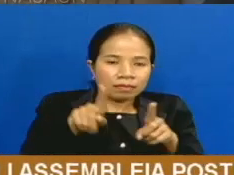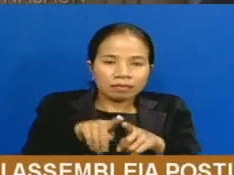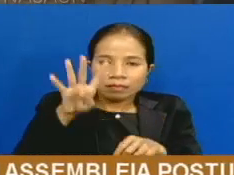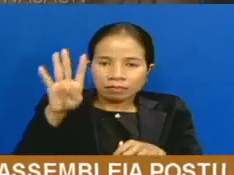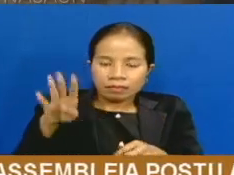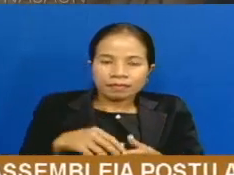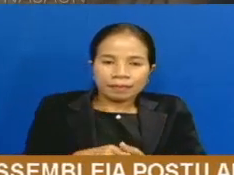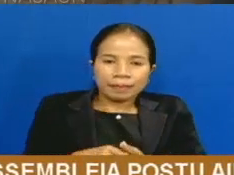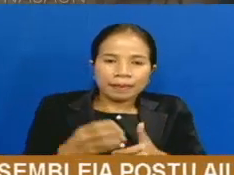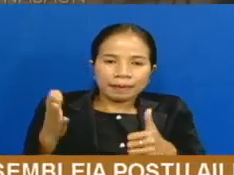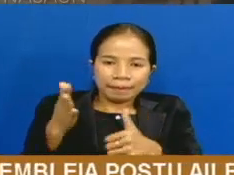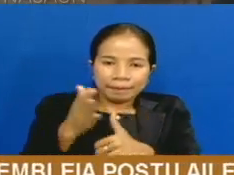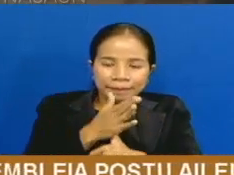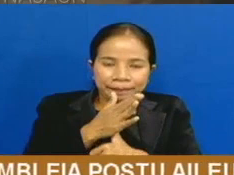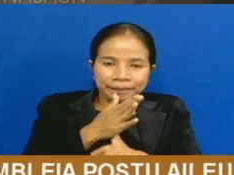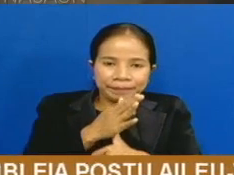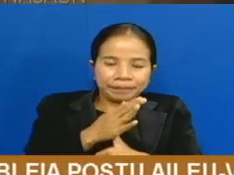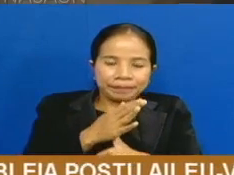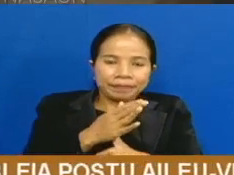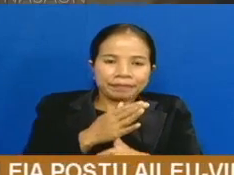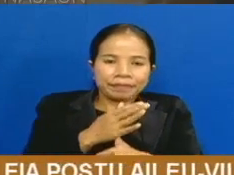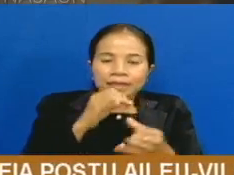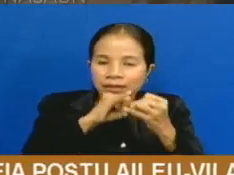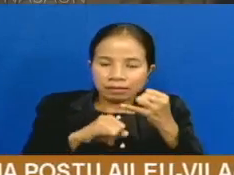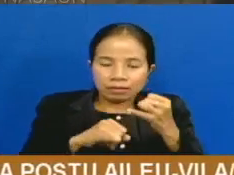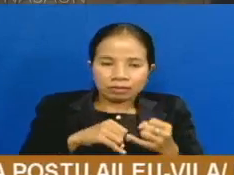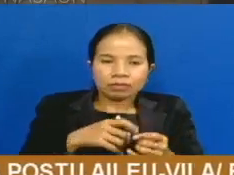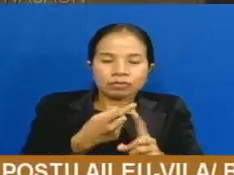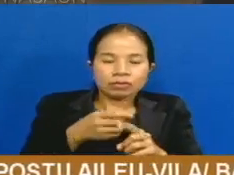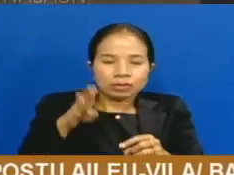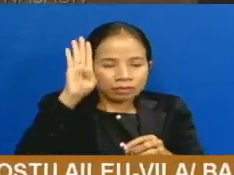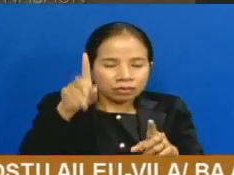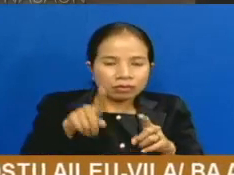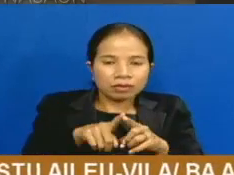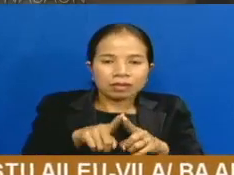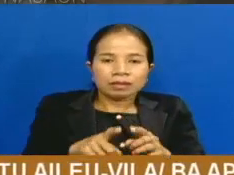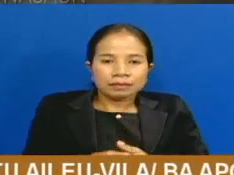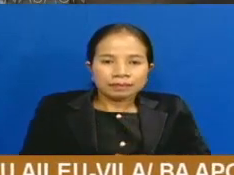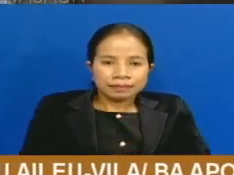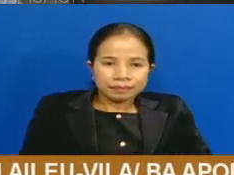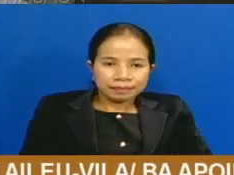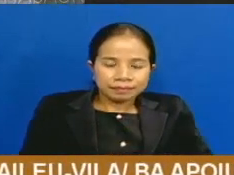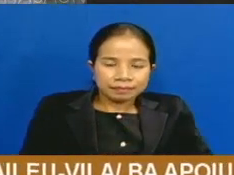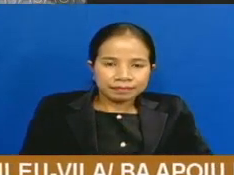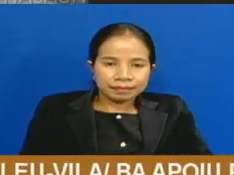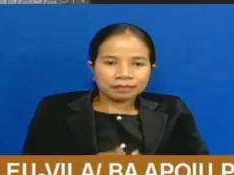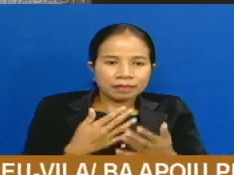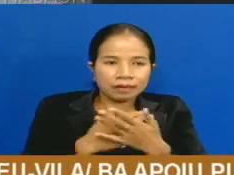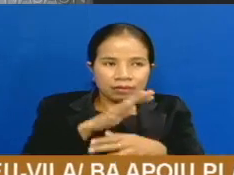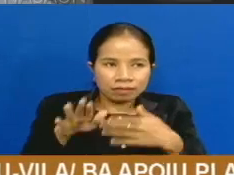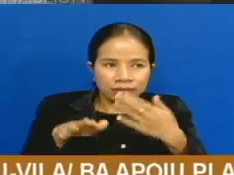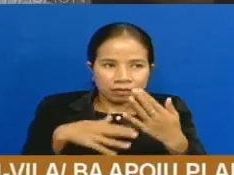matibiang maka oang maniku susi nia mangali nain hat. Dia kovintis